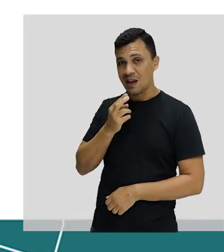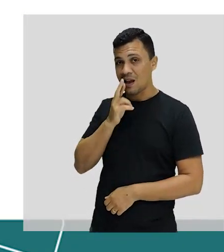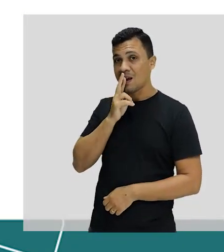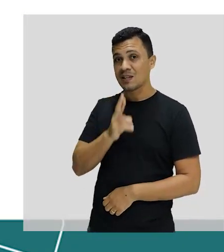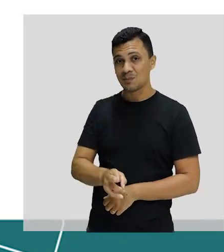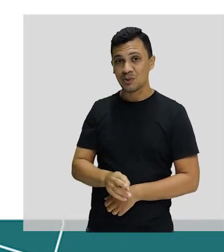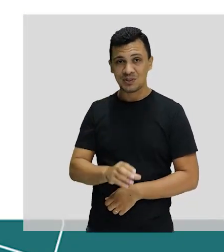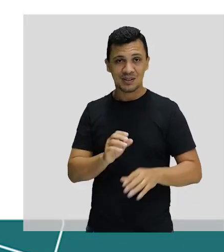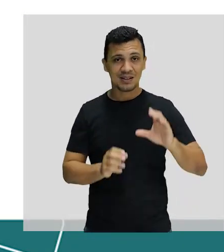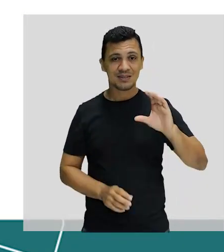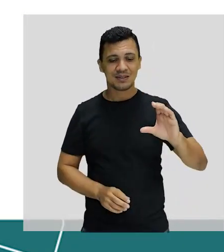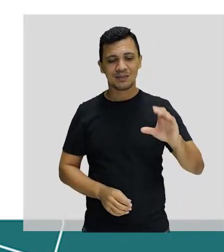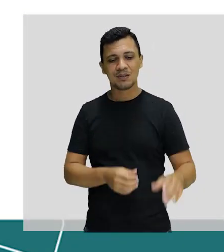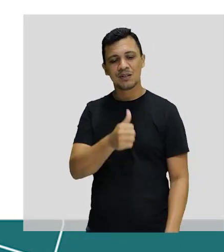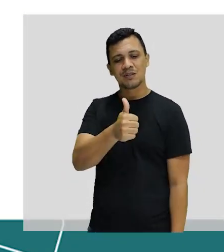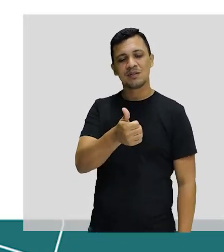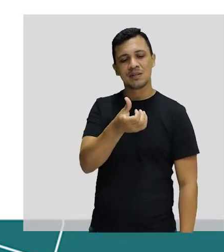C,